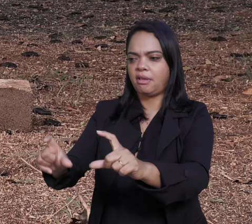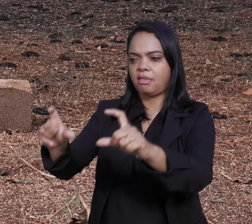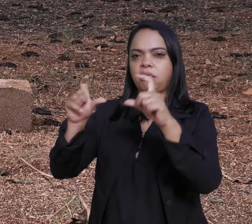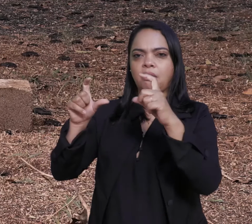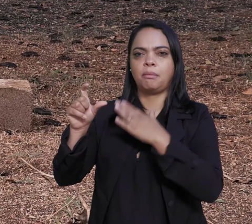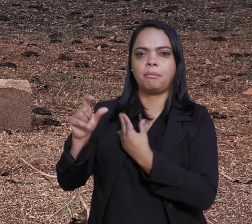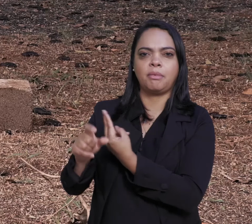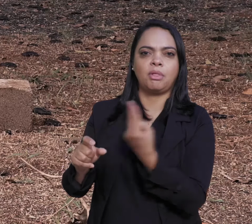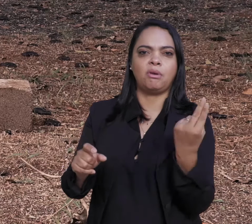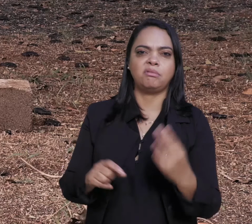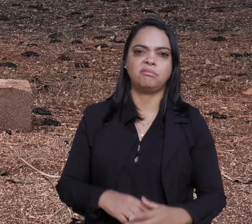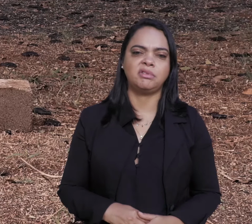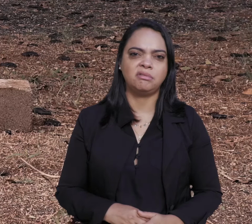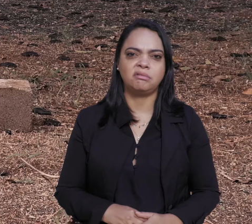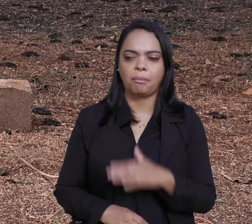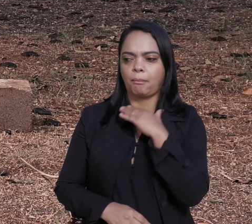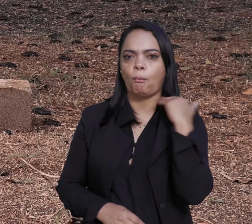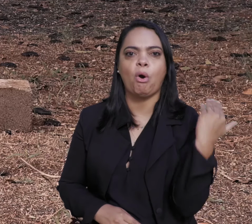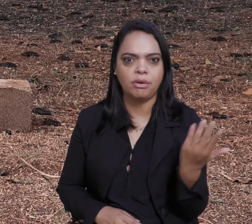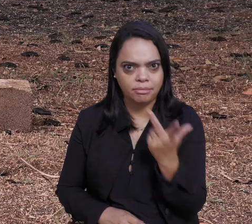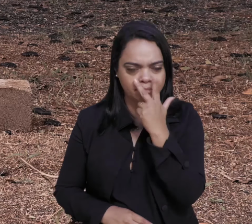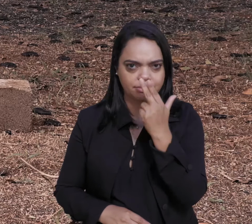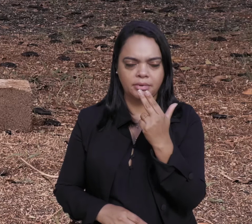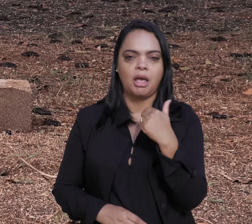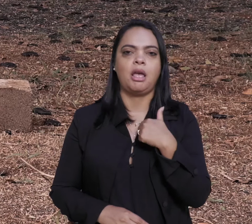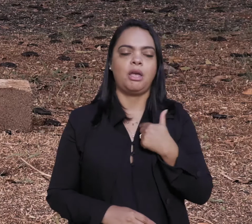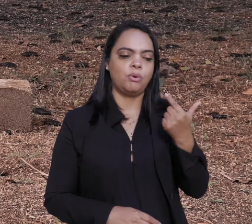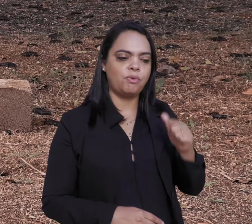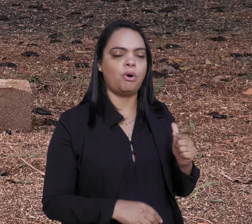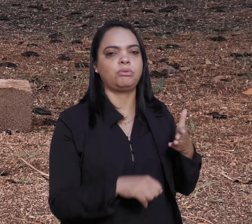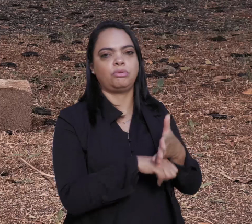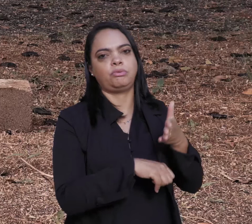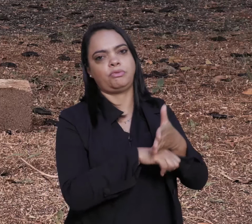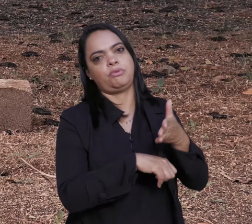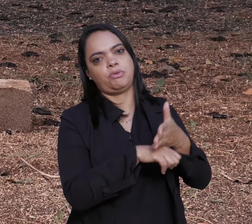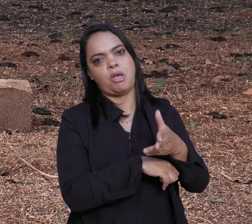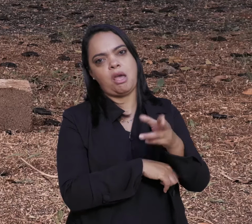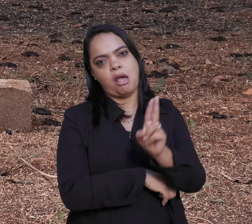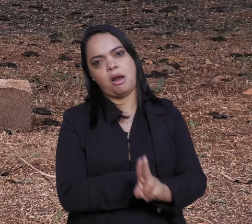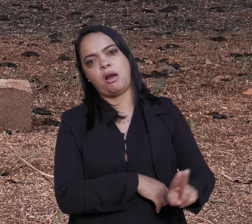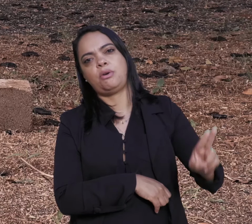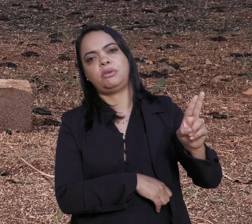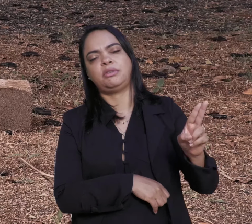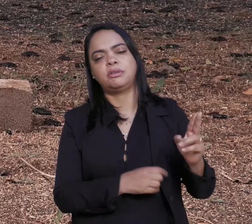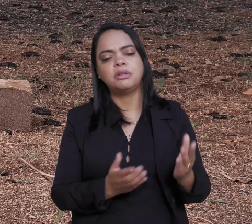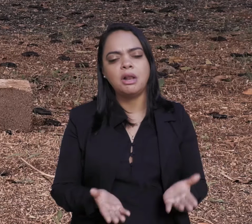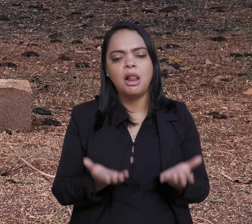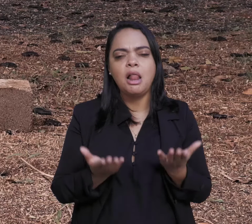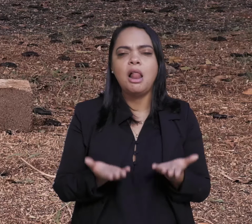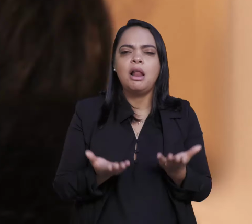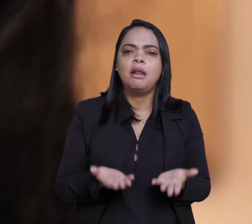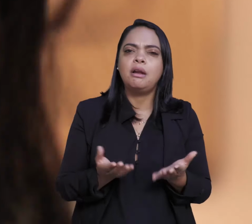morto. E aí eu só volto a frequentar a universidade mais leve,